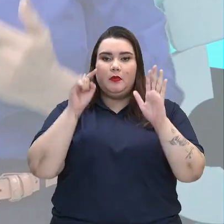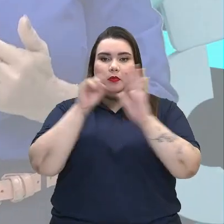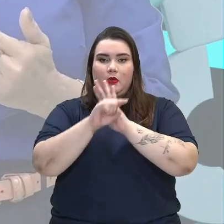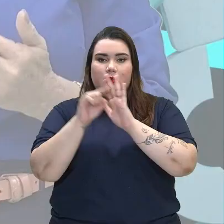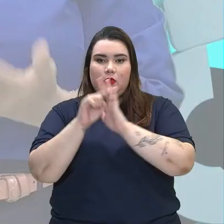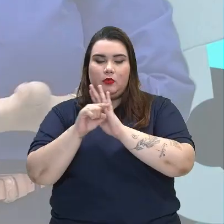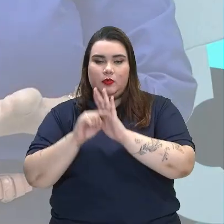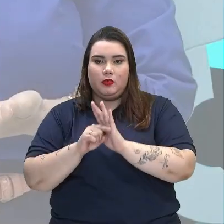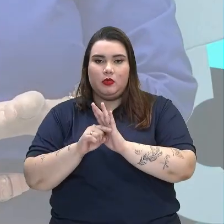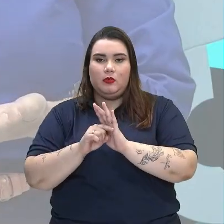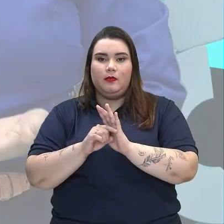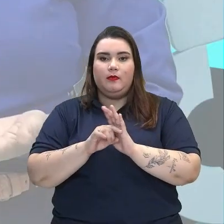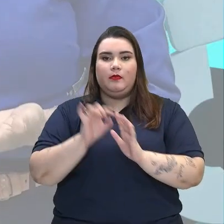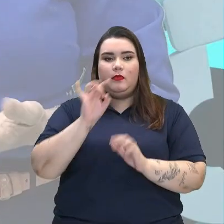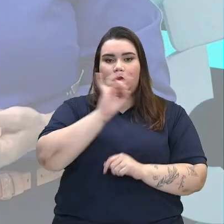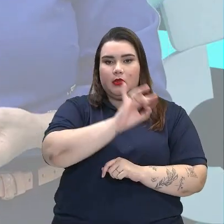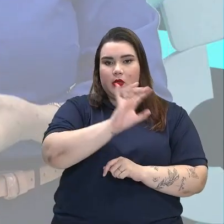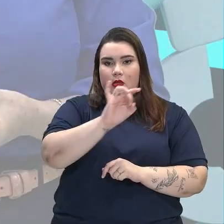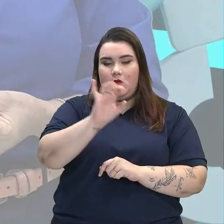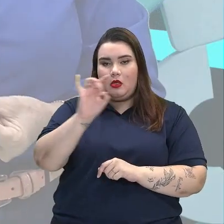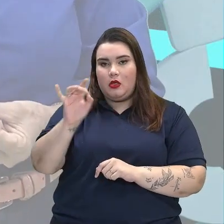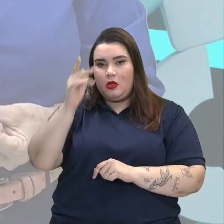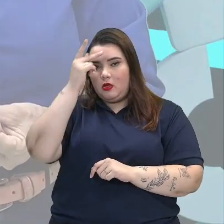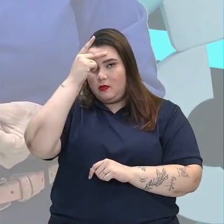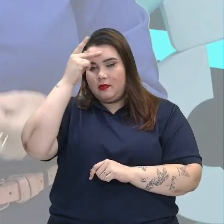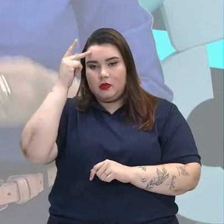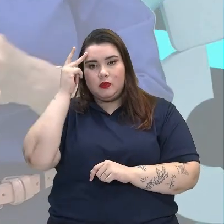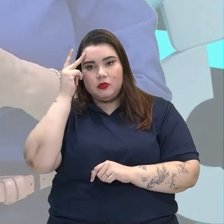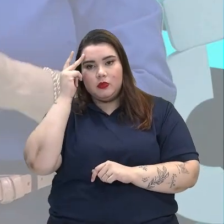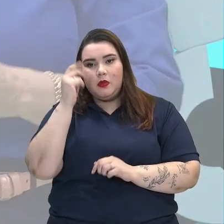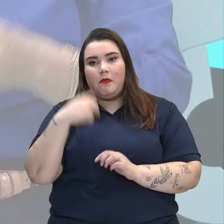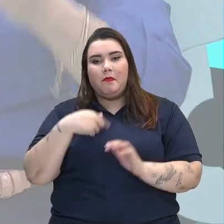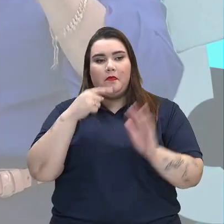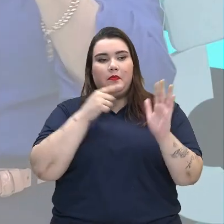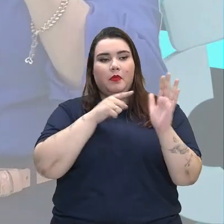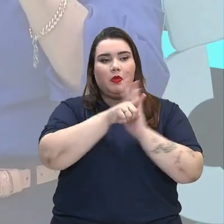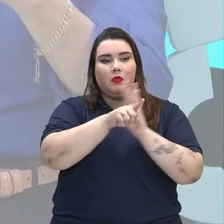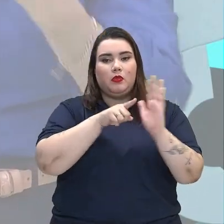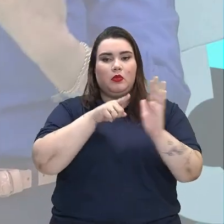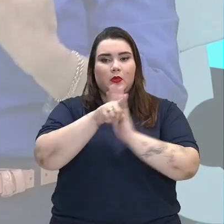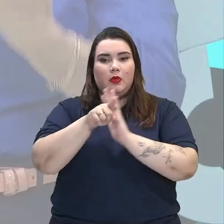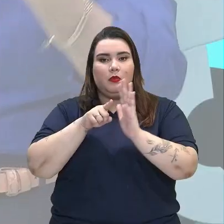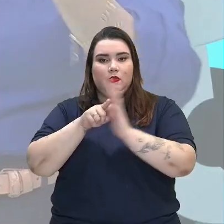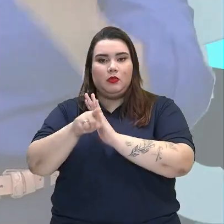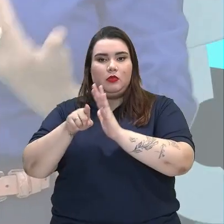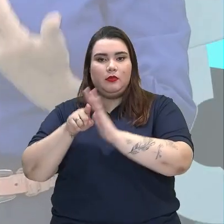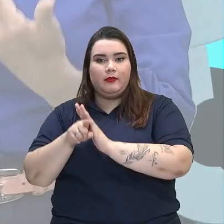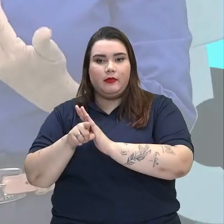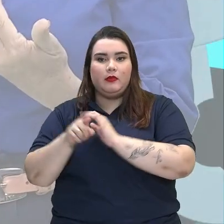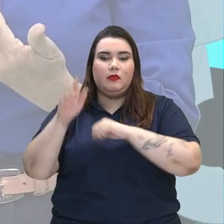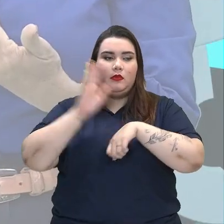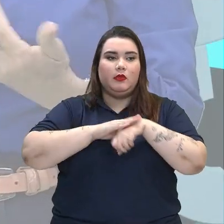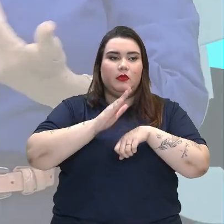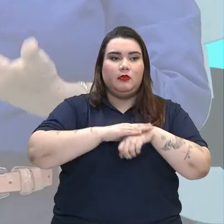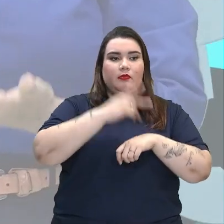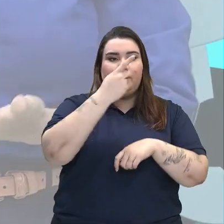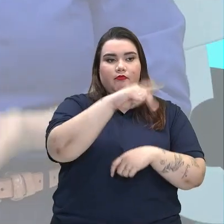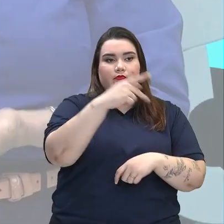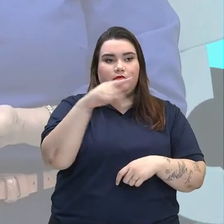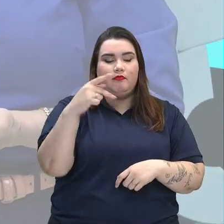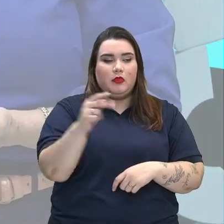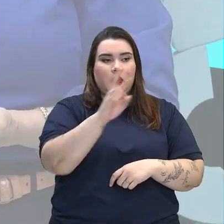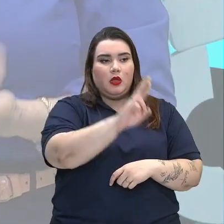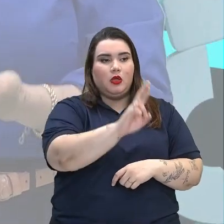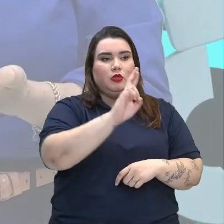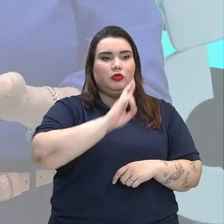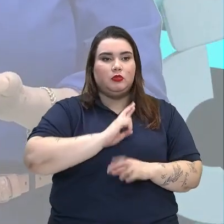cada um dos participantes, o entrevistador e o entrevistado, eles têm, cada um, o seu papel que está